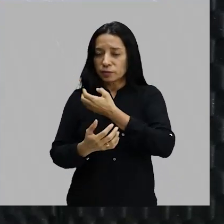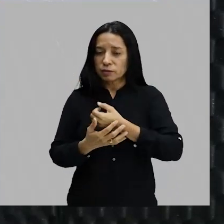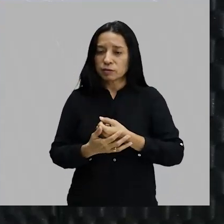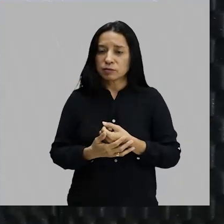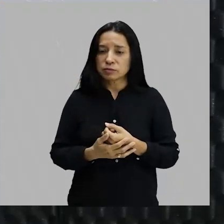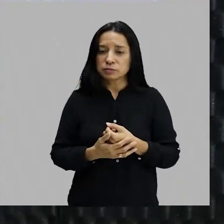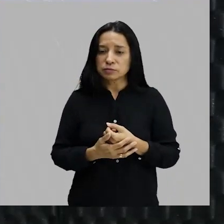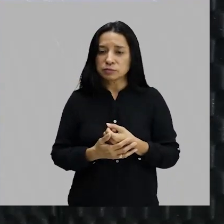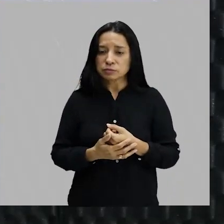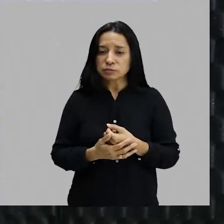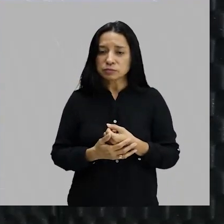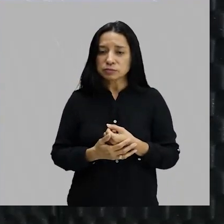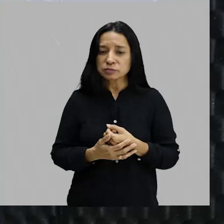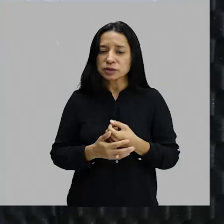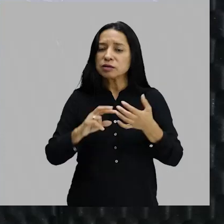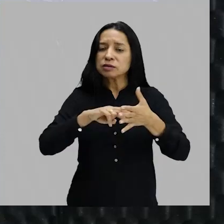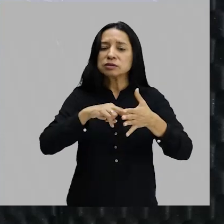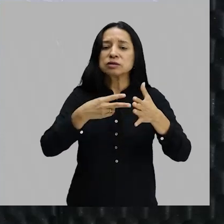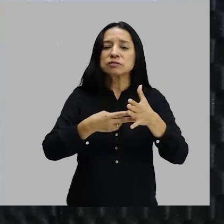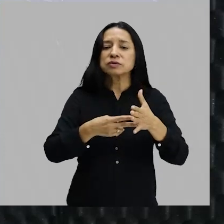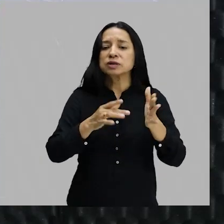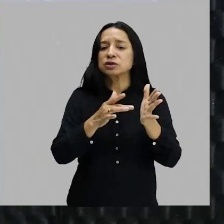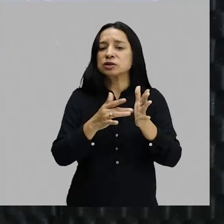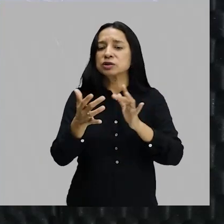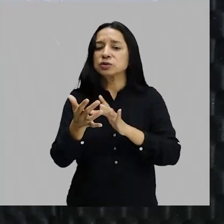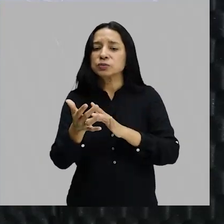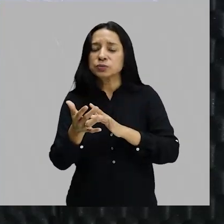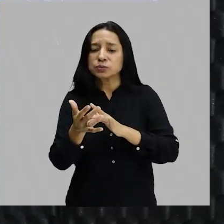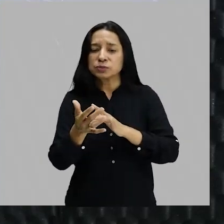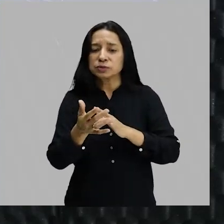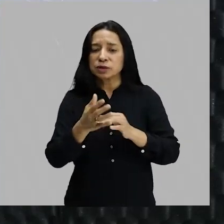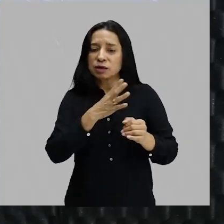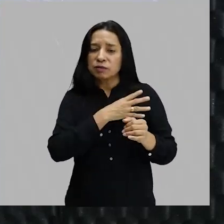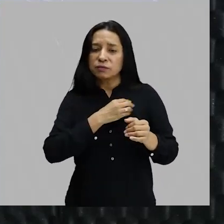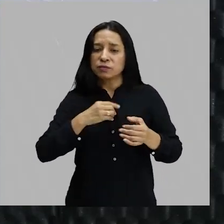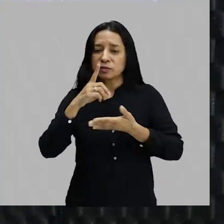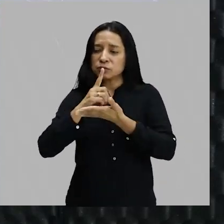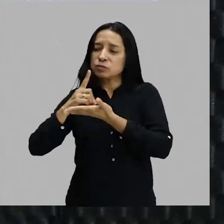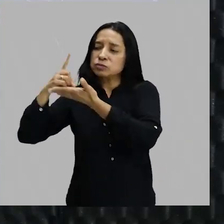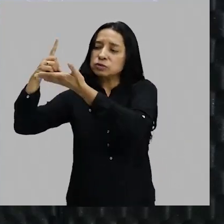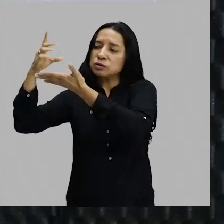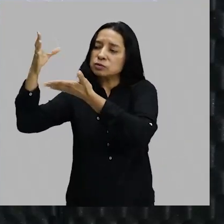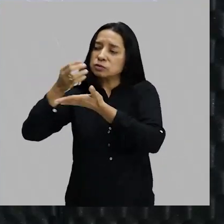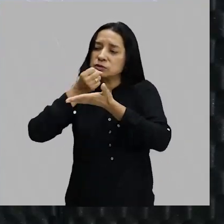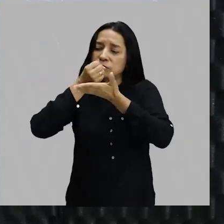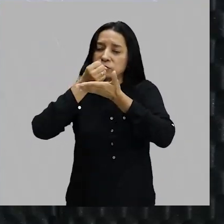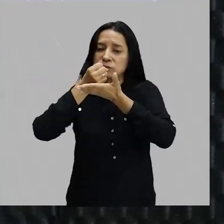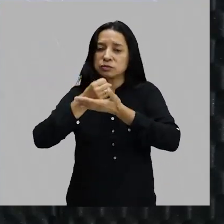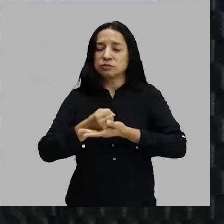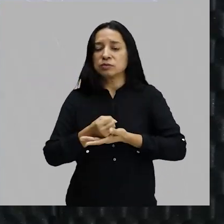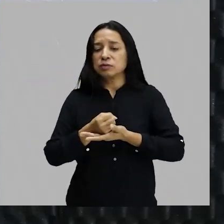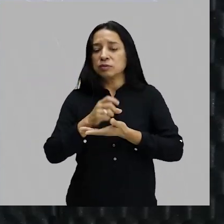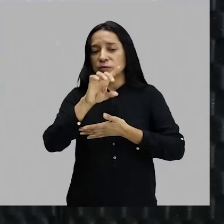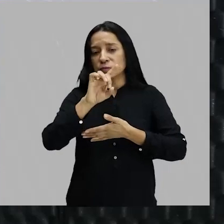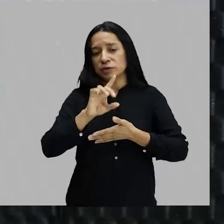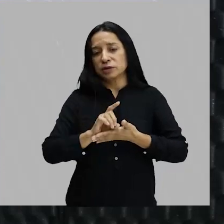Cristo, Theos e Iosoter. Na tradução, Jesus Cristo, Filho de Deus, o Salvador. Que seria uma espécie de enigma